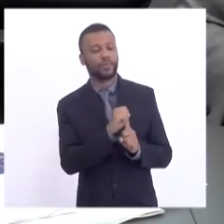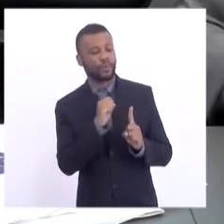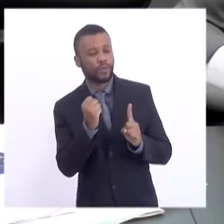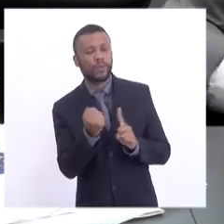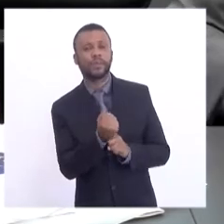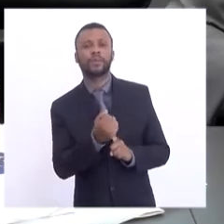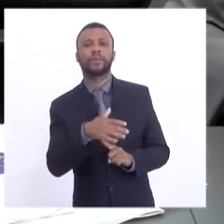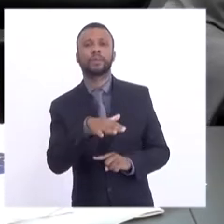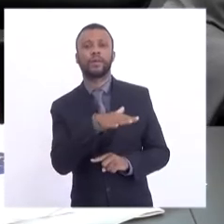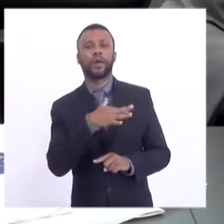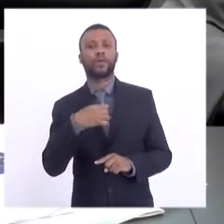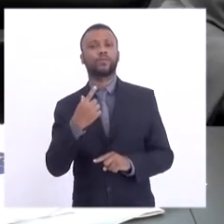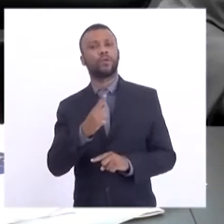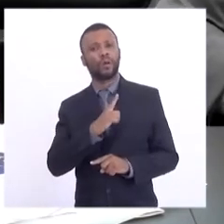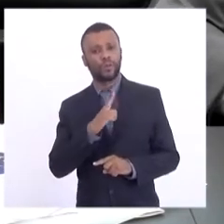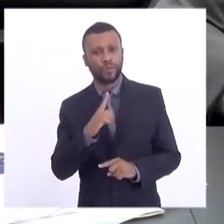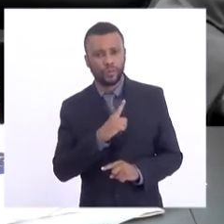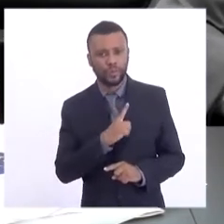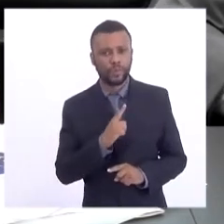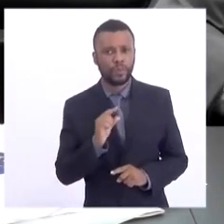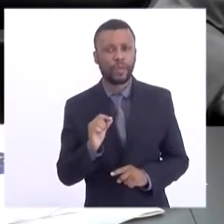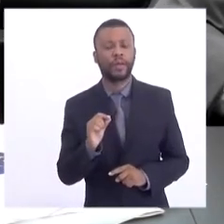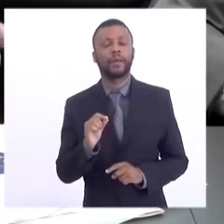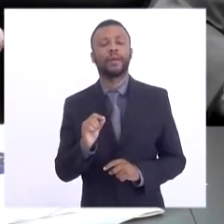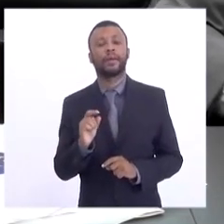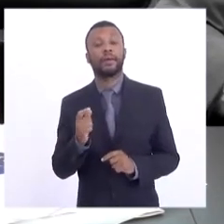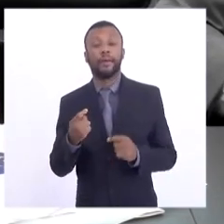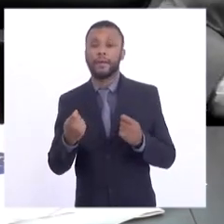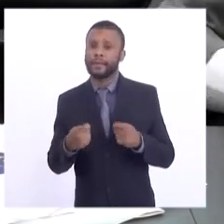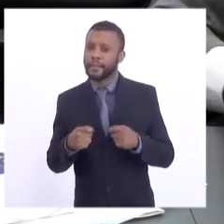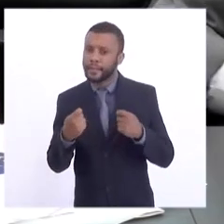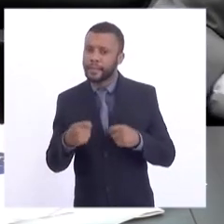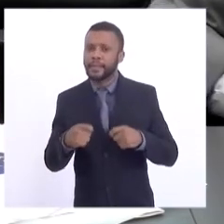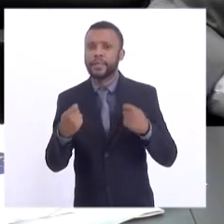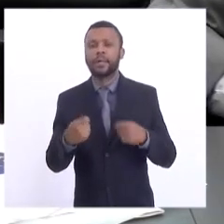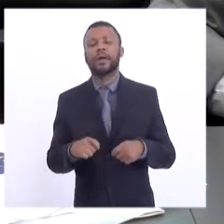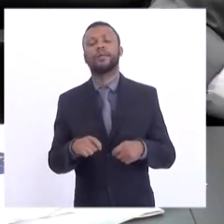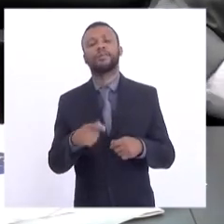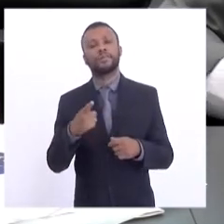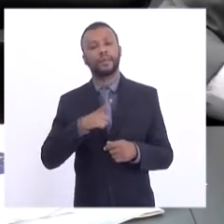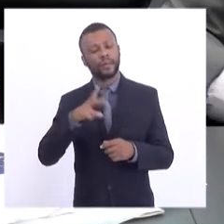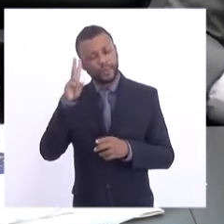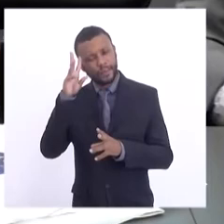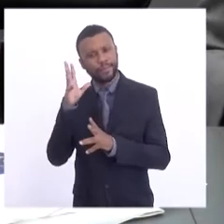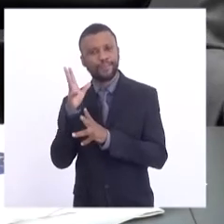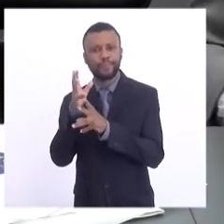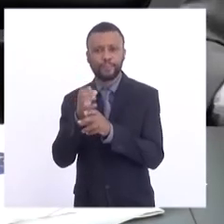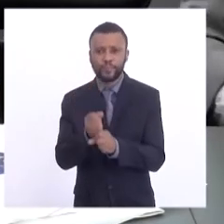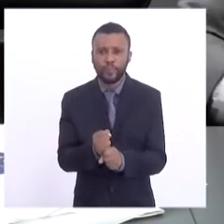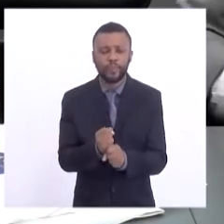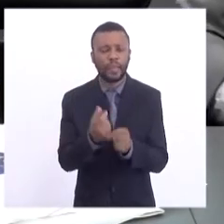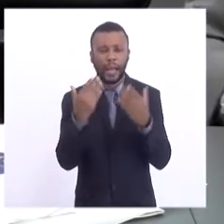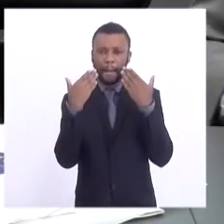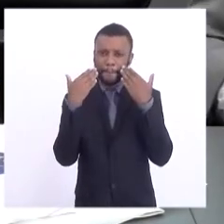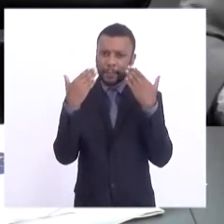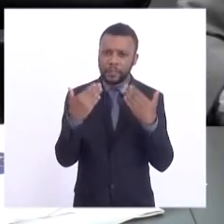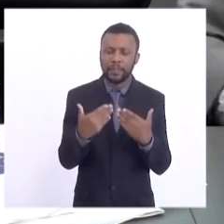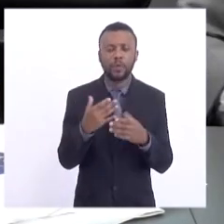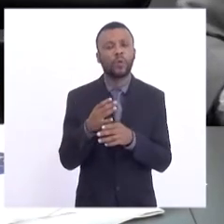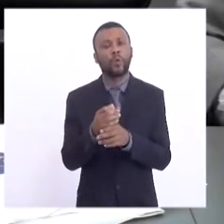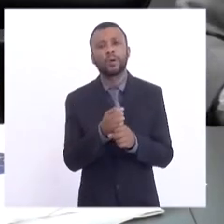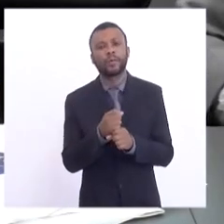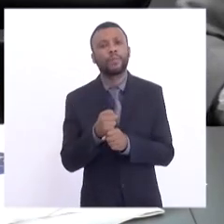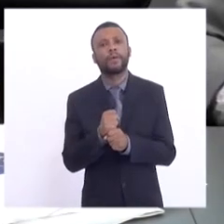e é nós tínhamos necessidade por conta de todos histórico secretária apresentou do orçamento do Estado do Rio de Janeiro